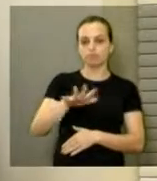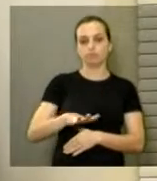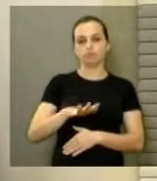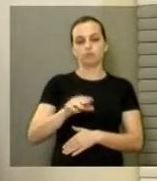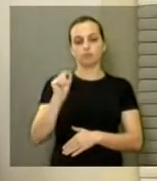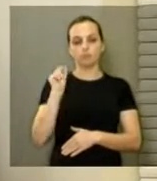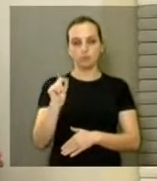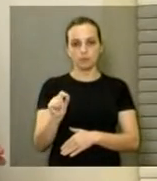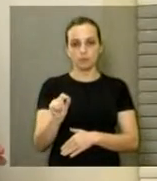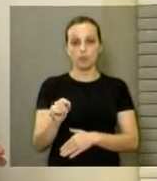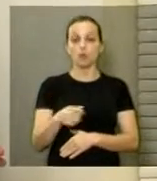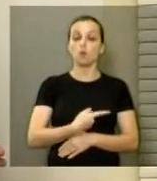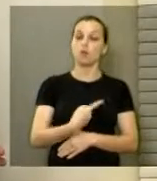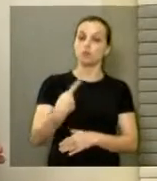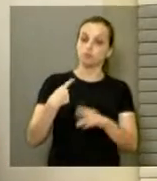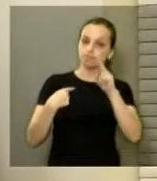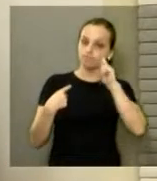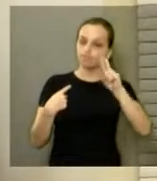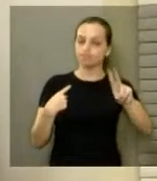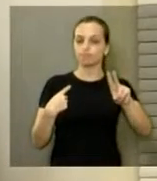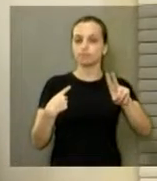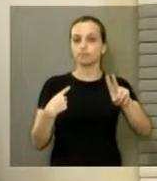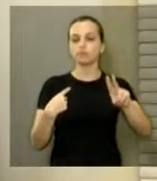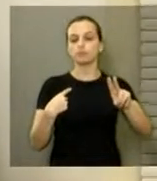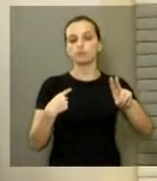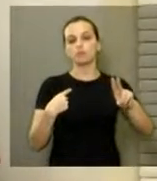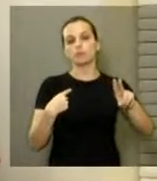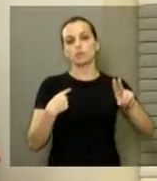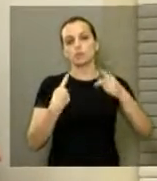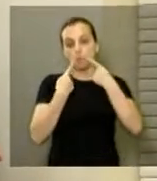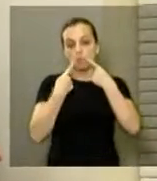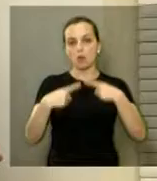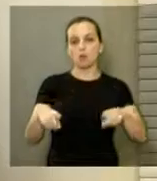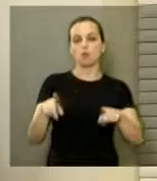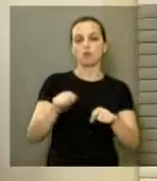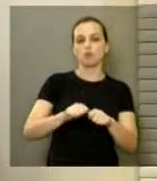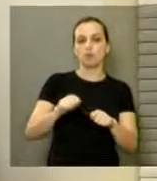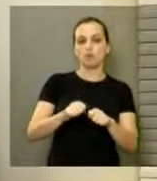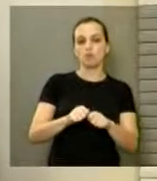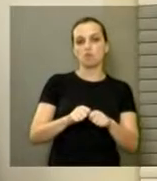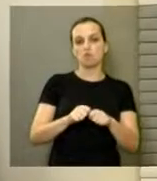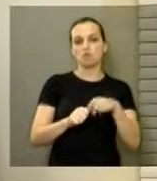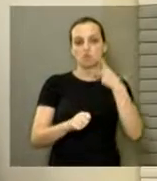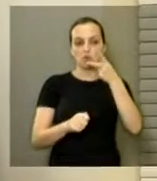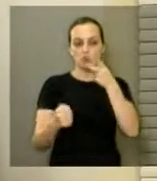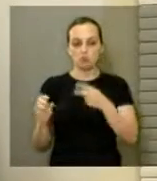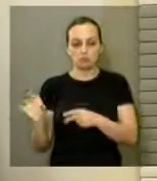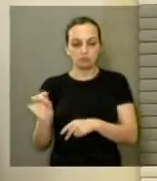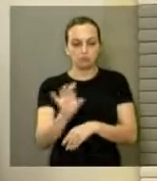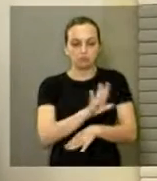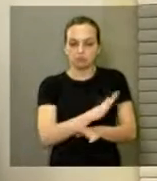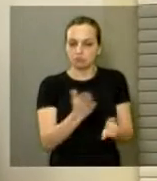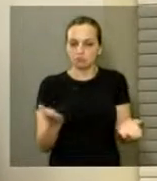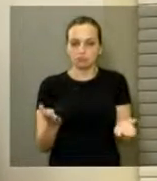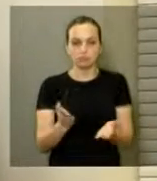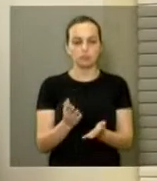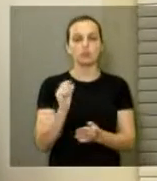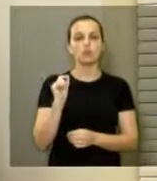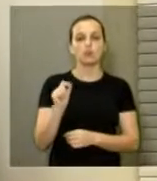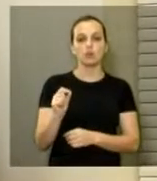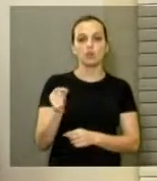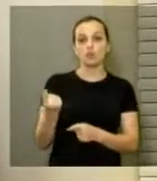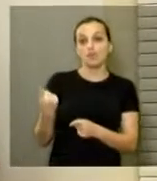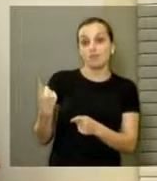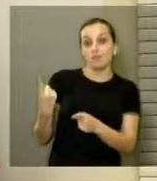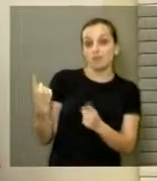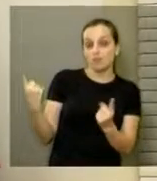Então, o que a gente vê, por exemplo, uma crítica que nem foi feita aqui por alguns vereadores, que vai